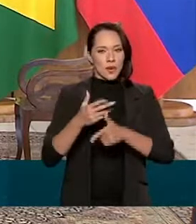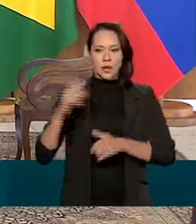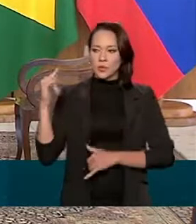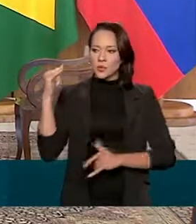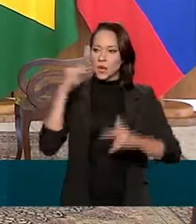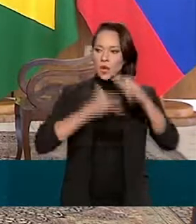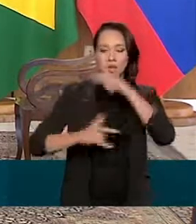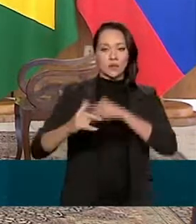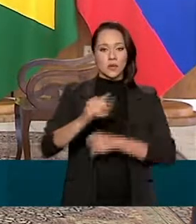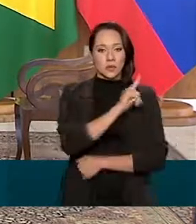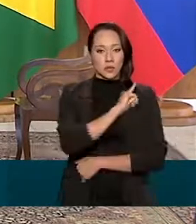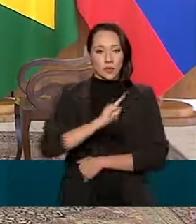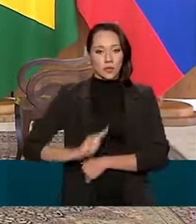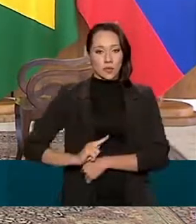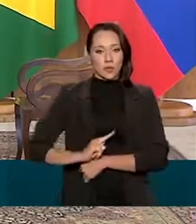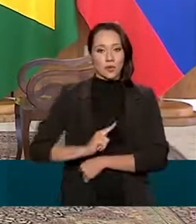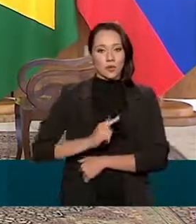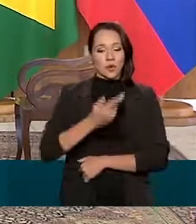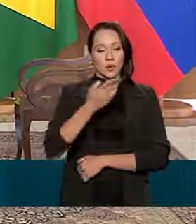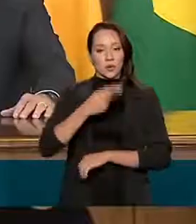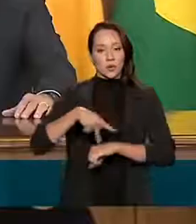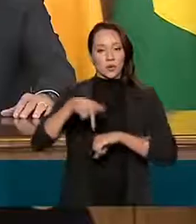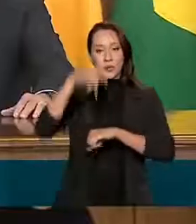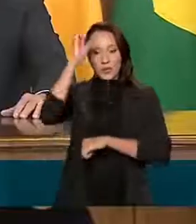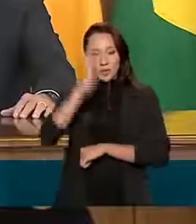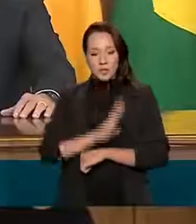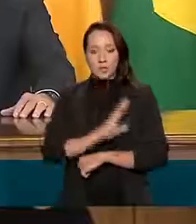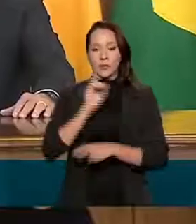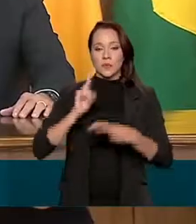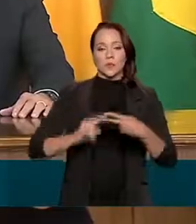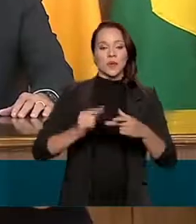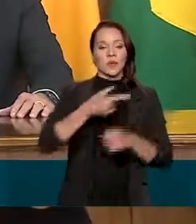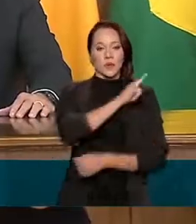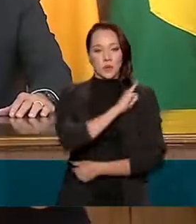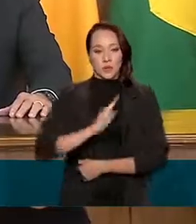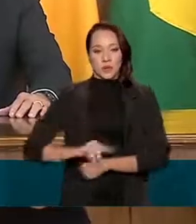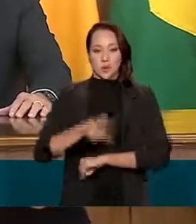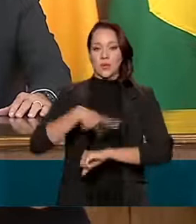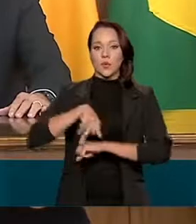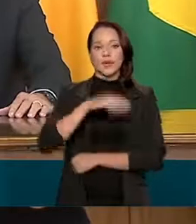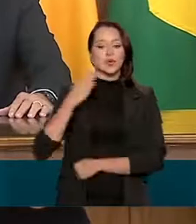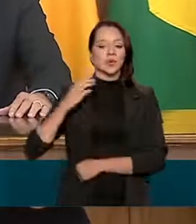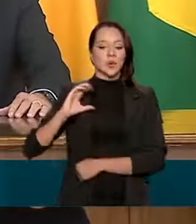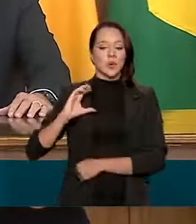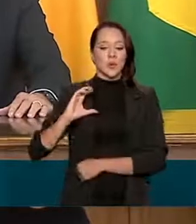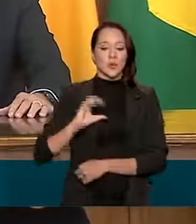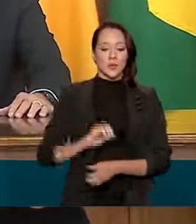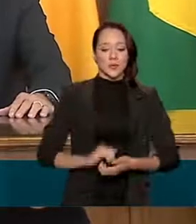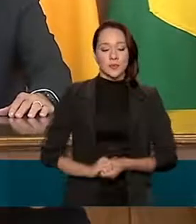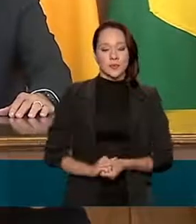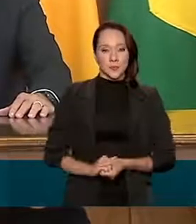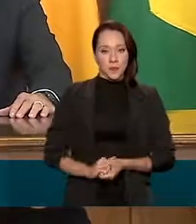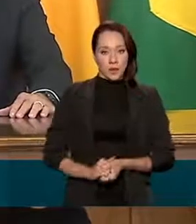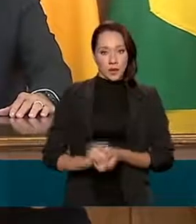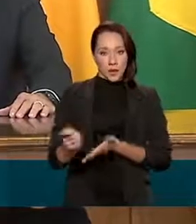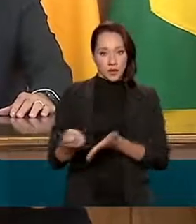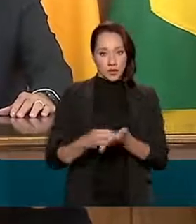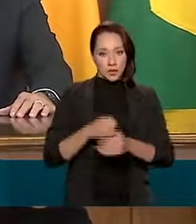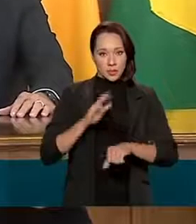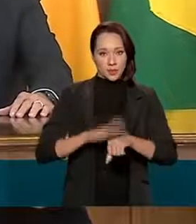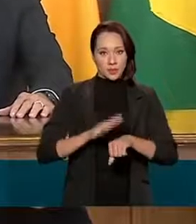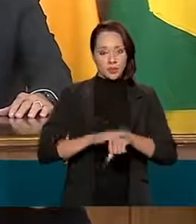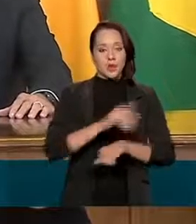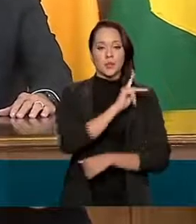Aéreos entre o governo da República Federativa do Brasil eo governo da Colômbia assinam o